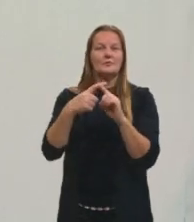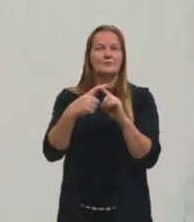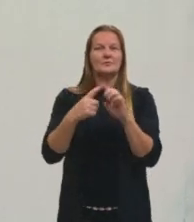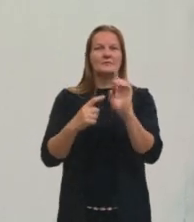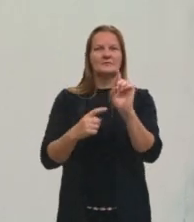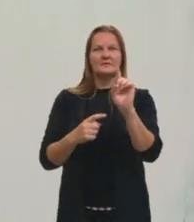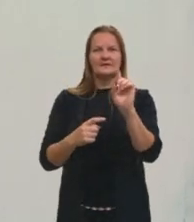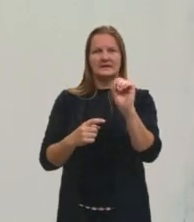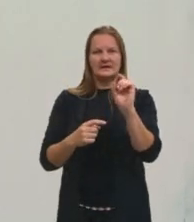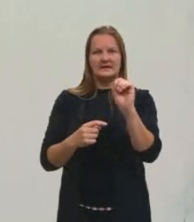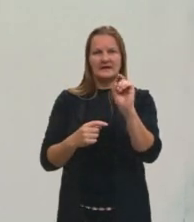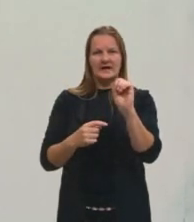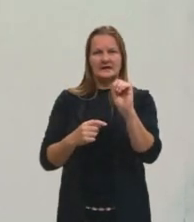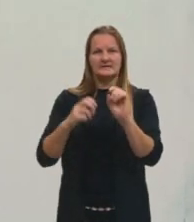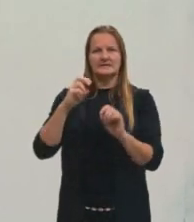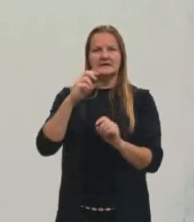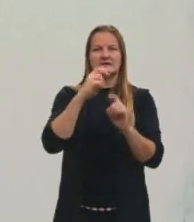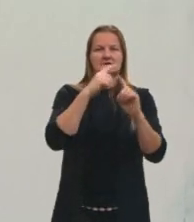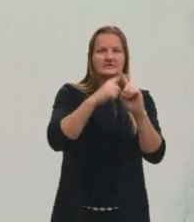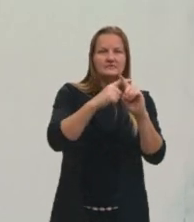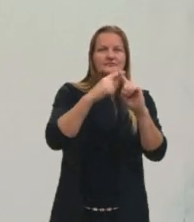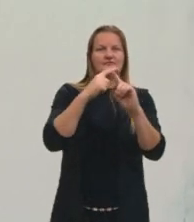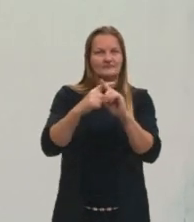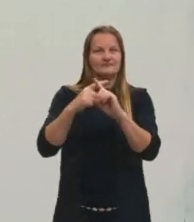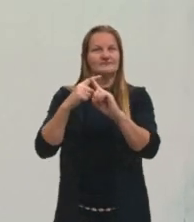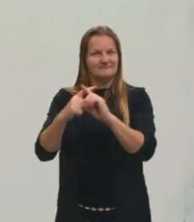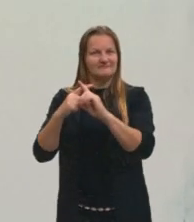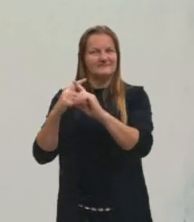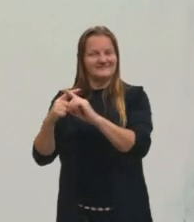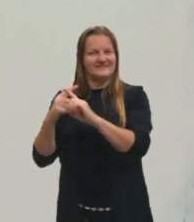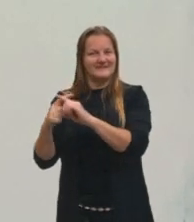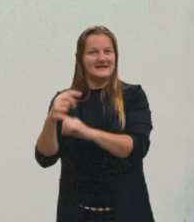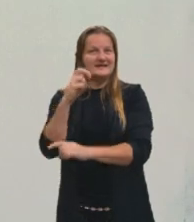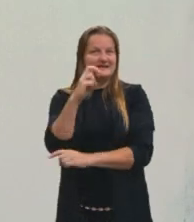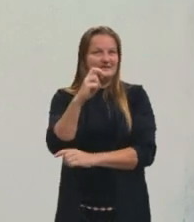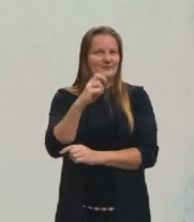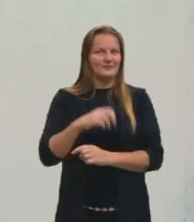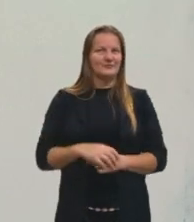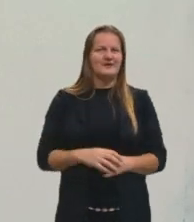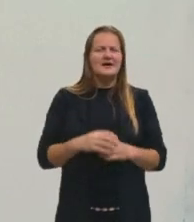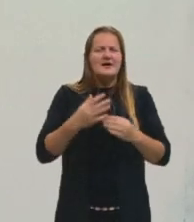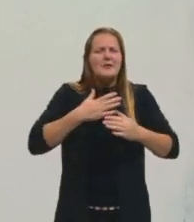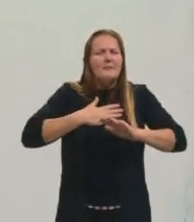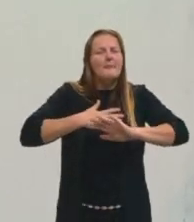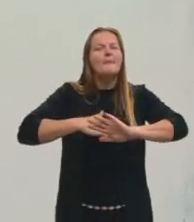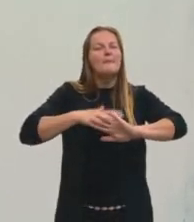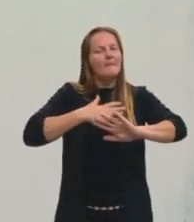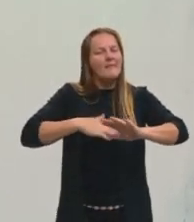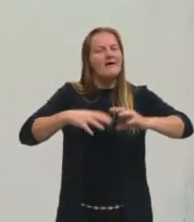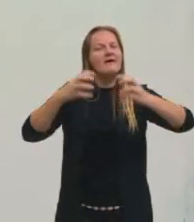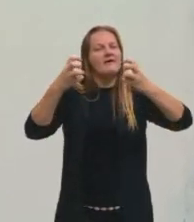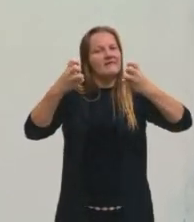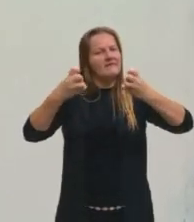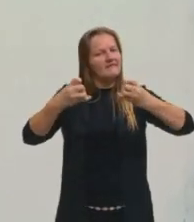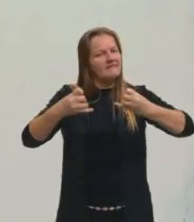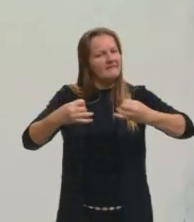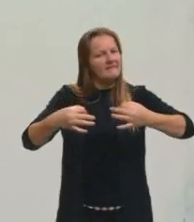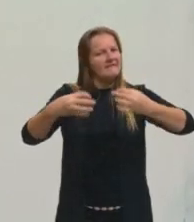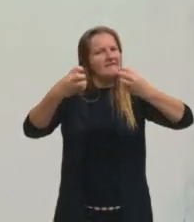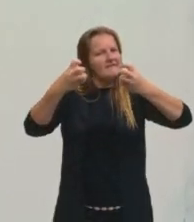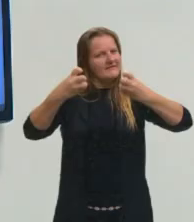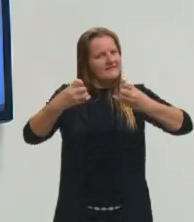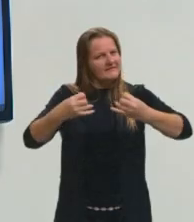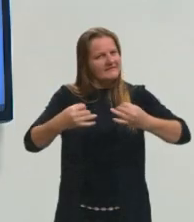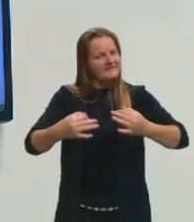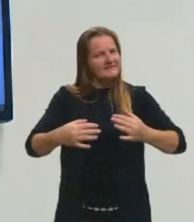aqui cinco vezes e claro pessoal que a gente tá vendo passo a passo né mas depois a gente vai ver uma forma mais